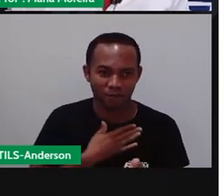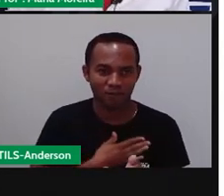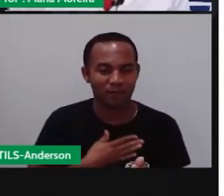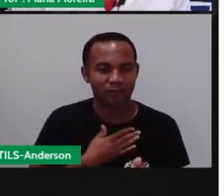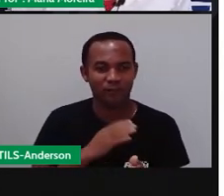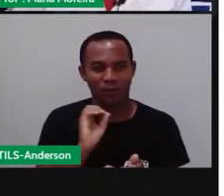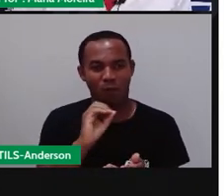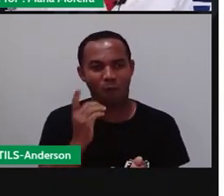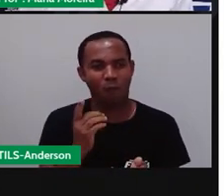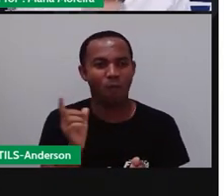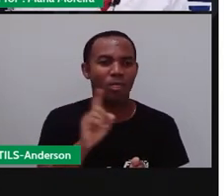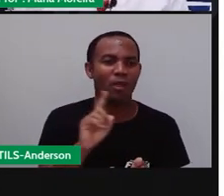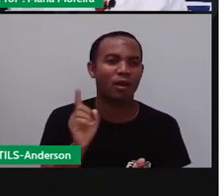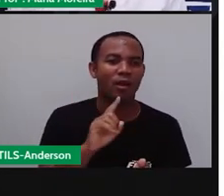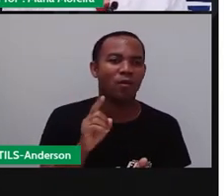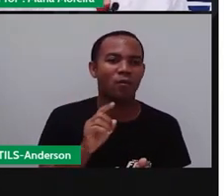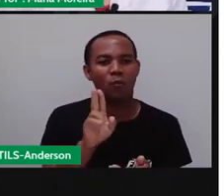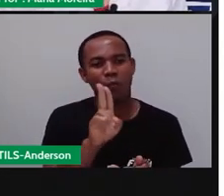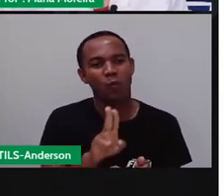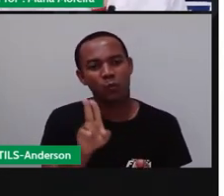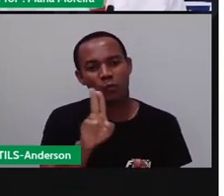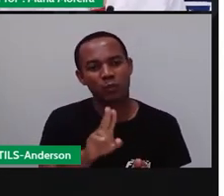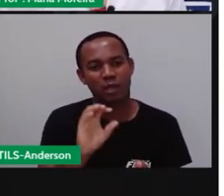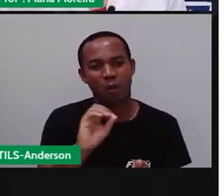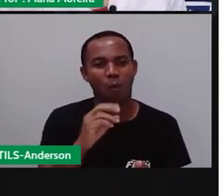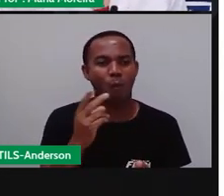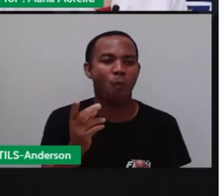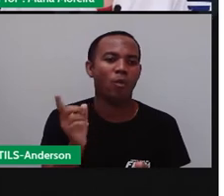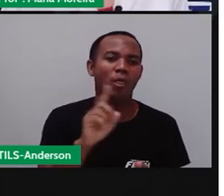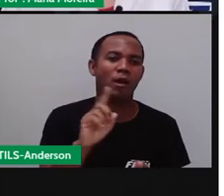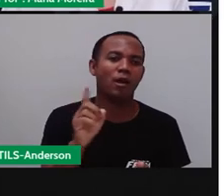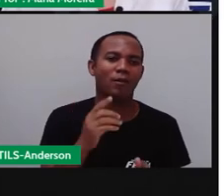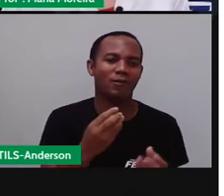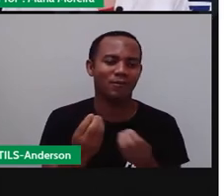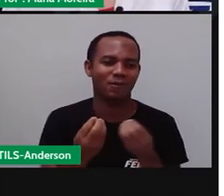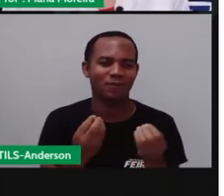ou não gostam de listas, se elas usam ou não usam